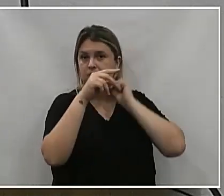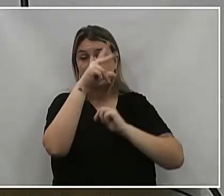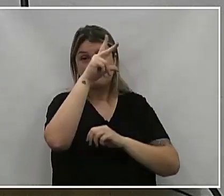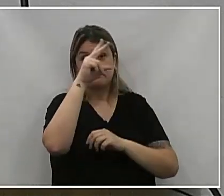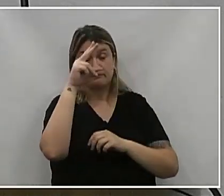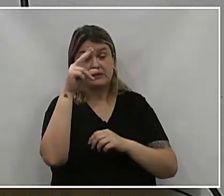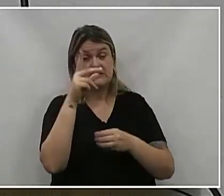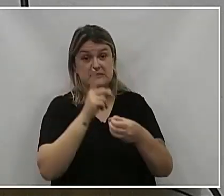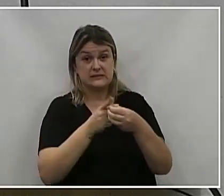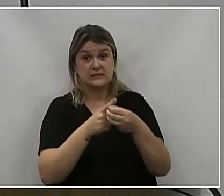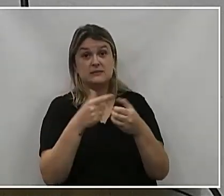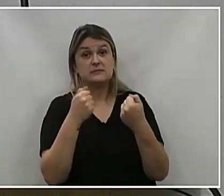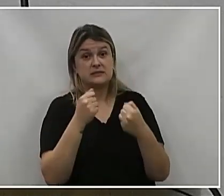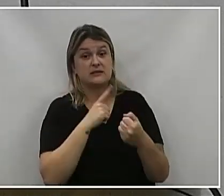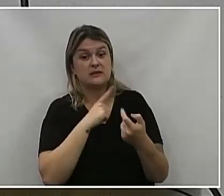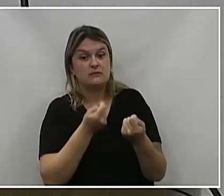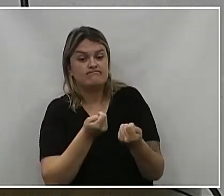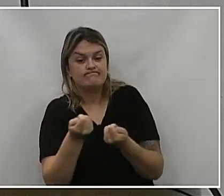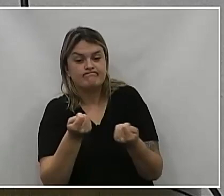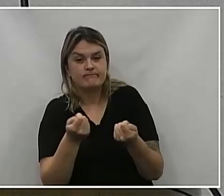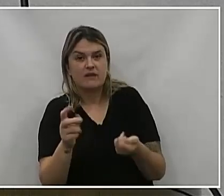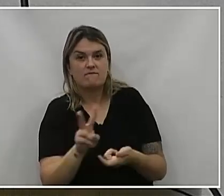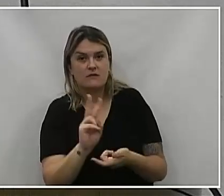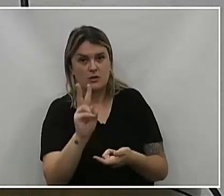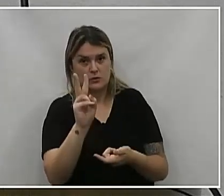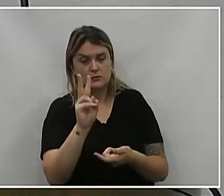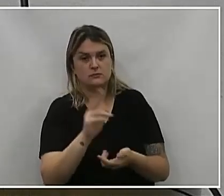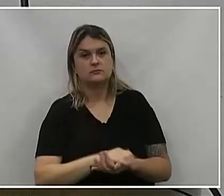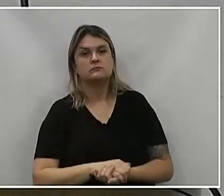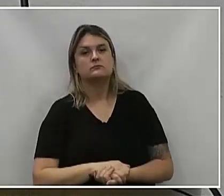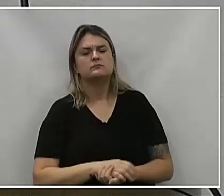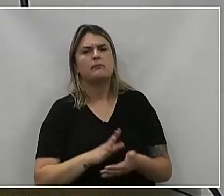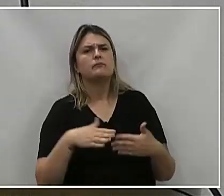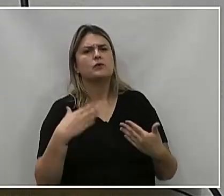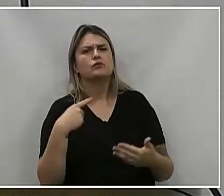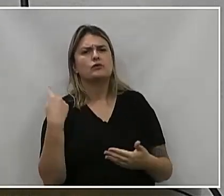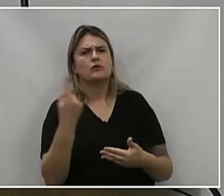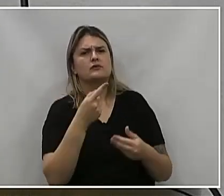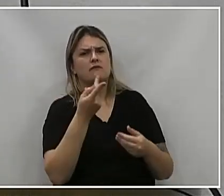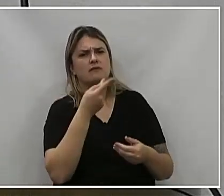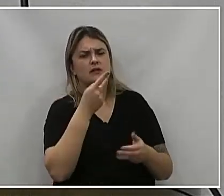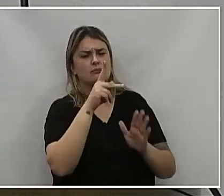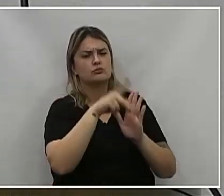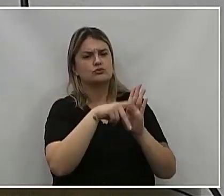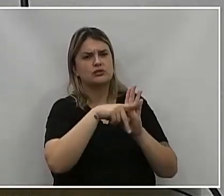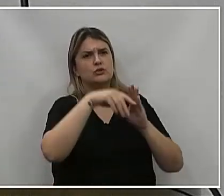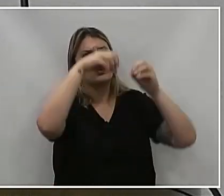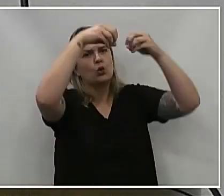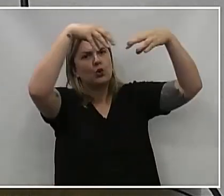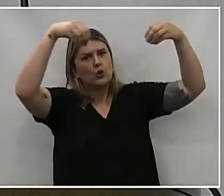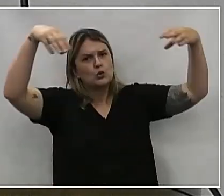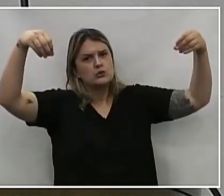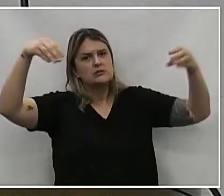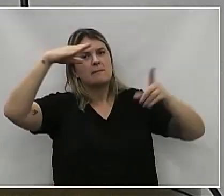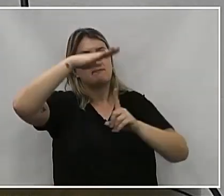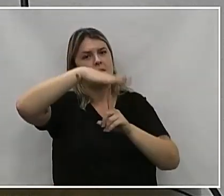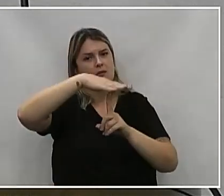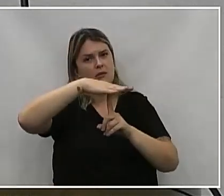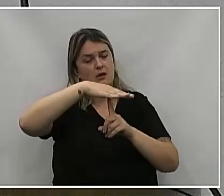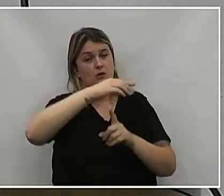uma economia desse valor, desse investimento, né? Dentro disso, a gente fala do programa do Ilumina Paraná, lançado pelo